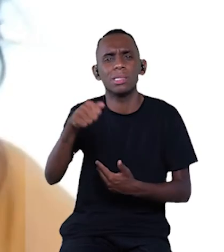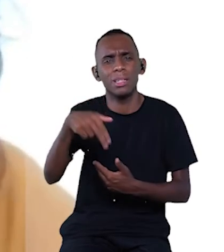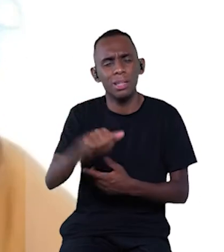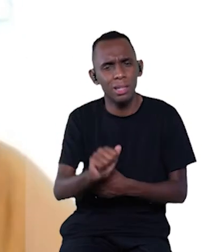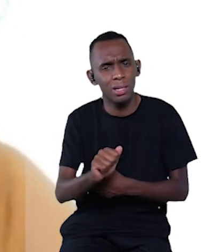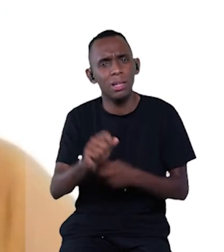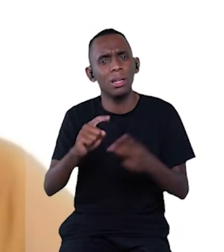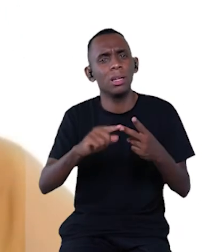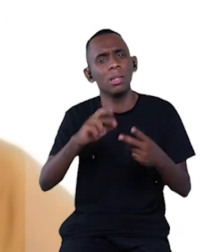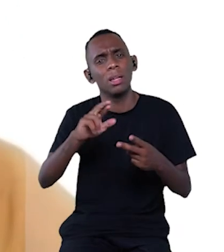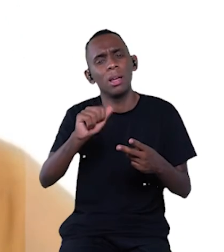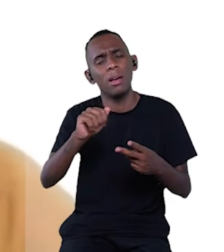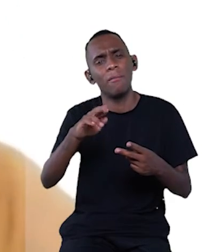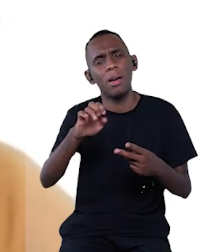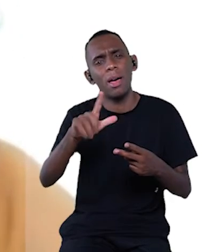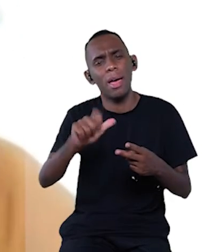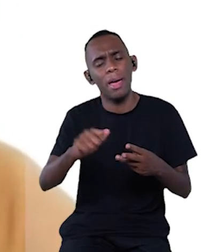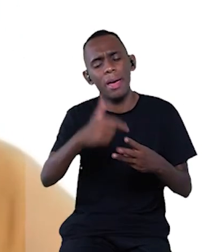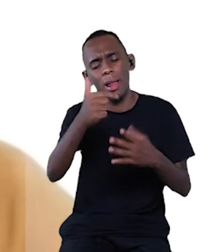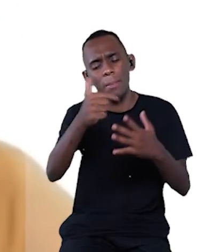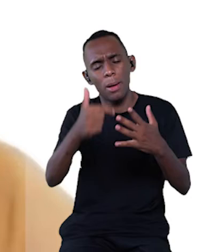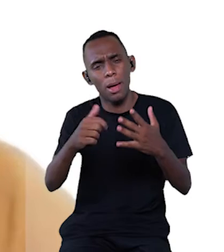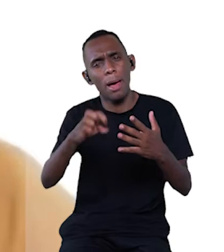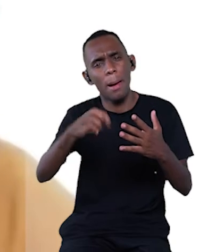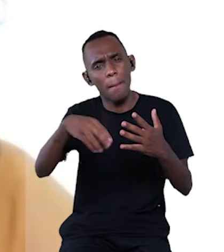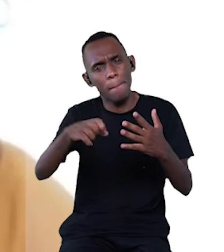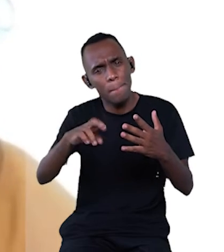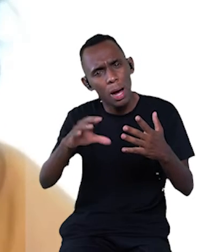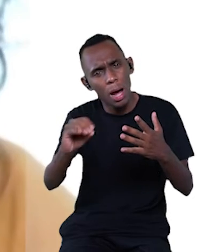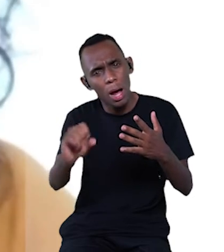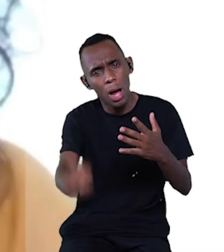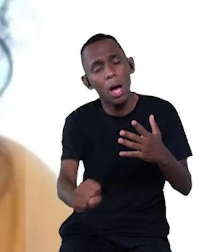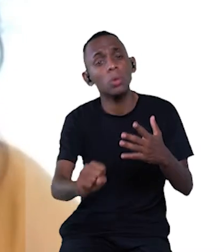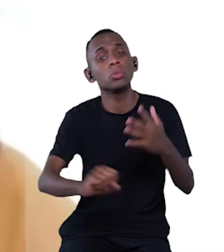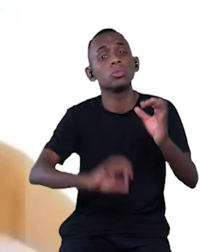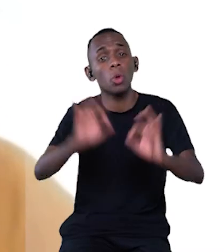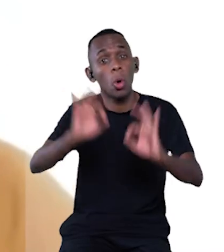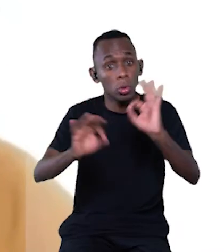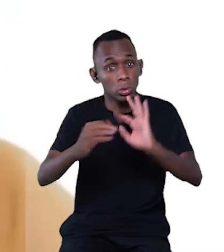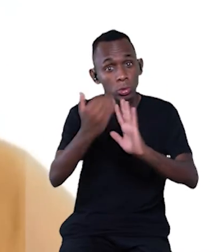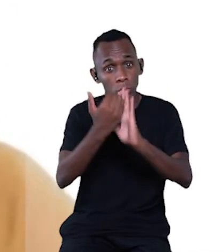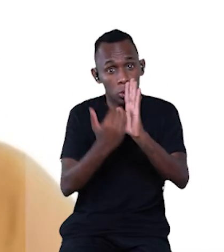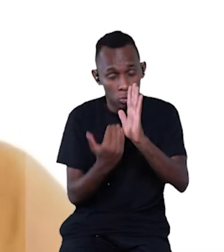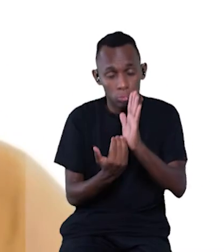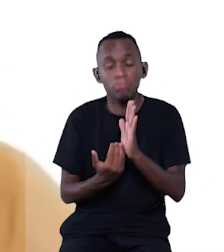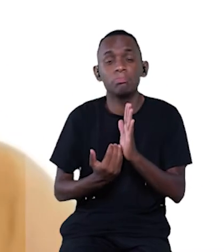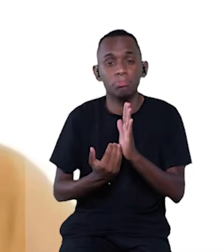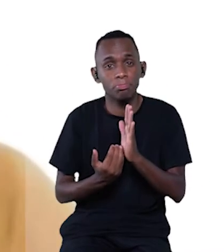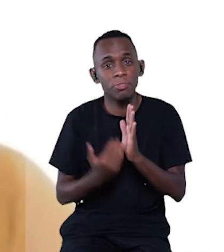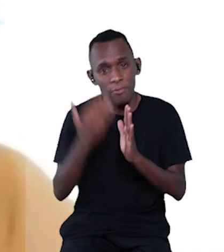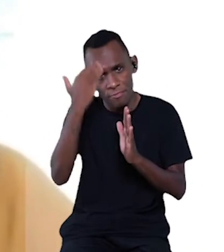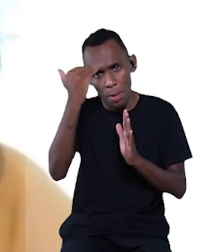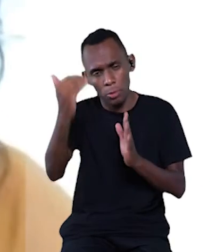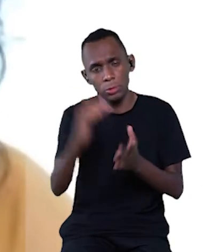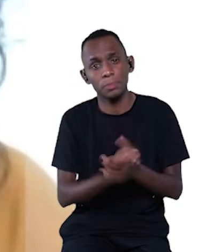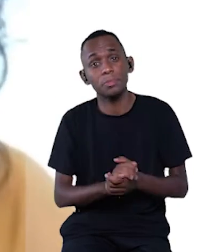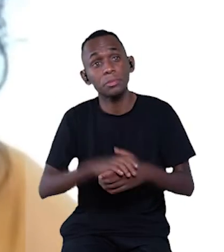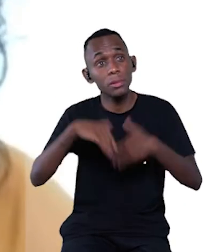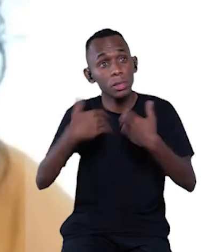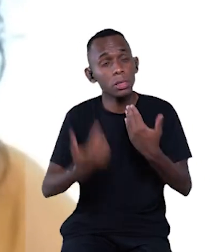Rosana Svartman, Rafaela Leite, Marcos Bernstein, que fez o roteiro do Central do